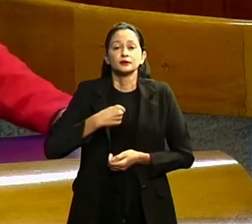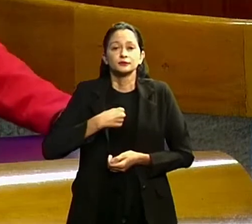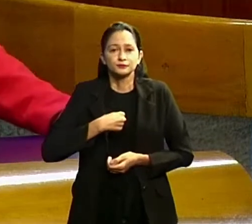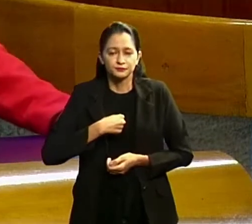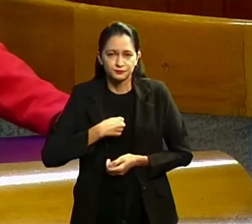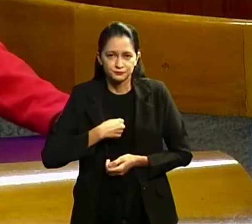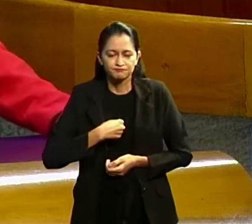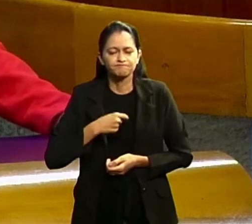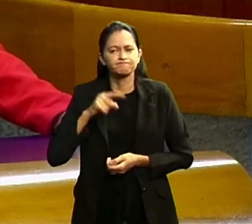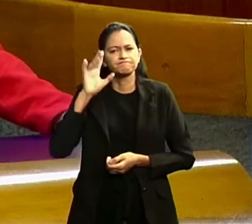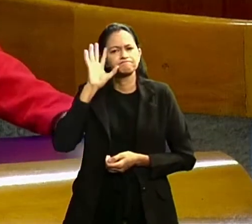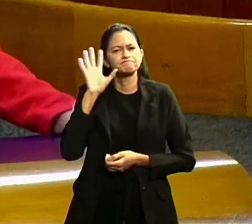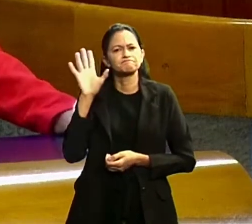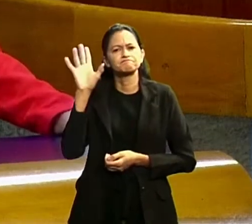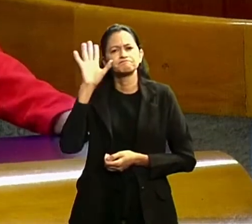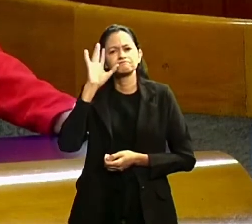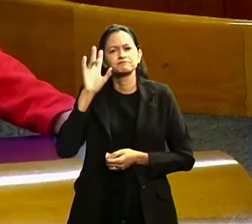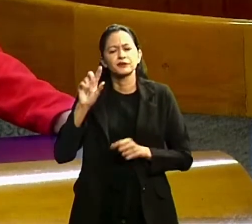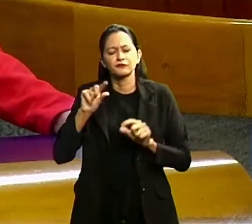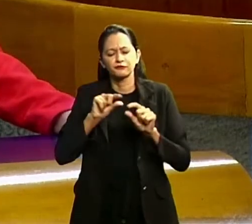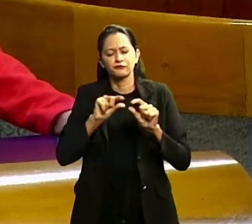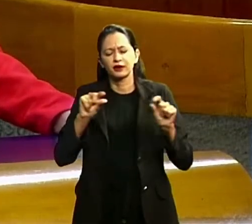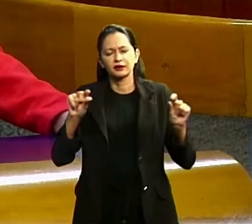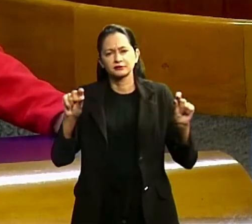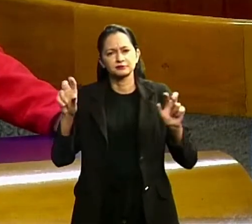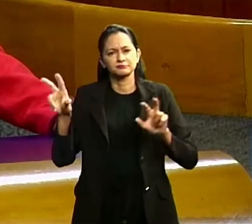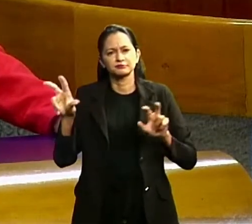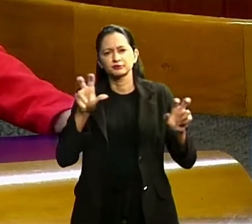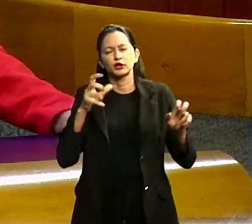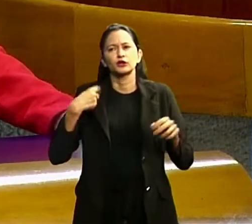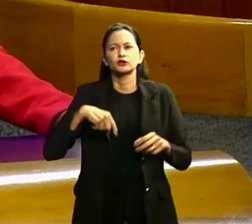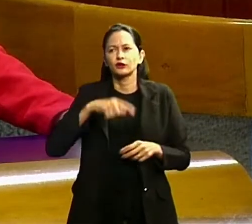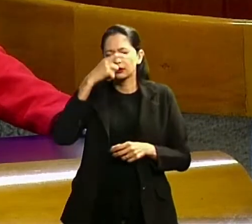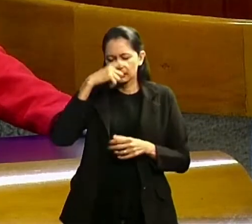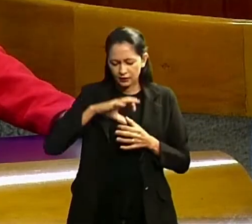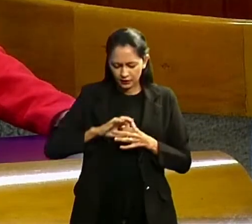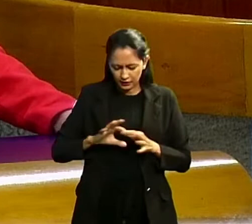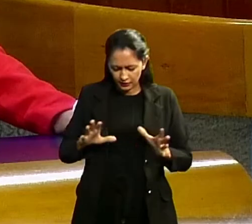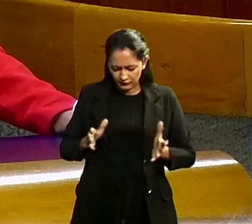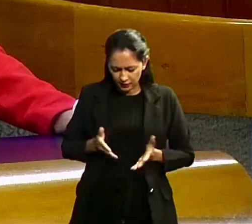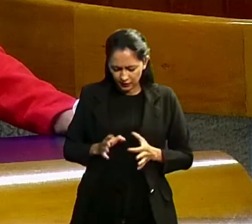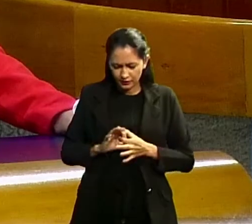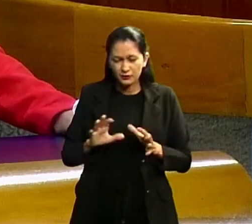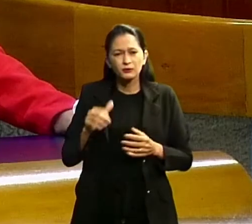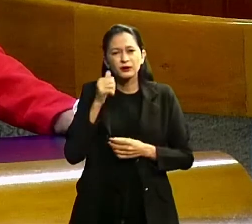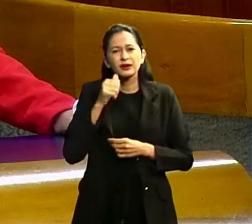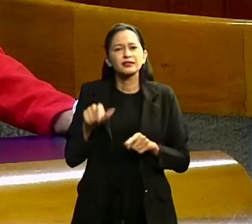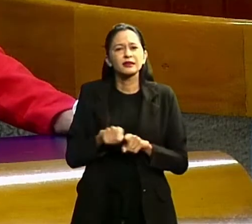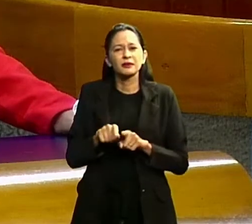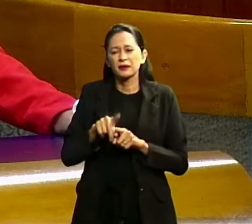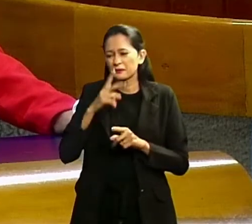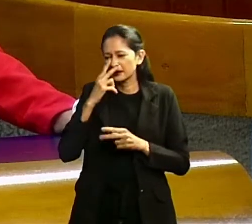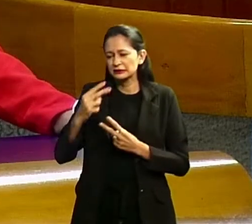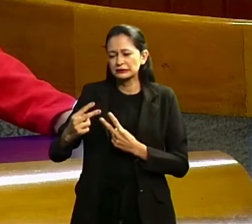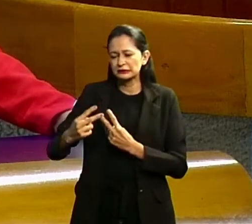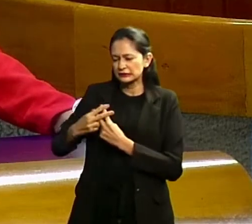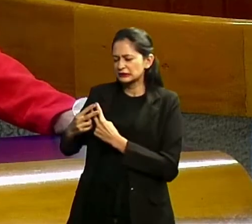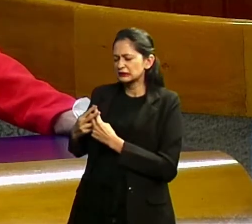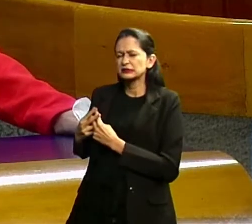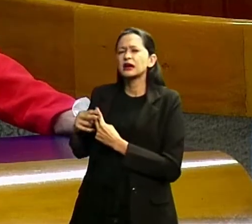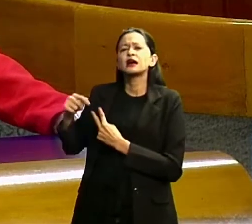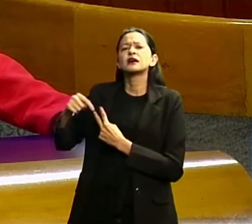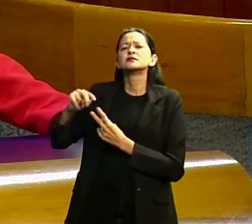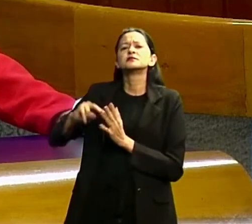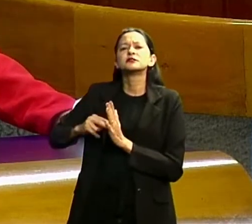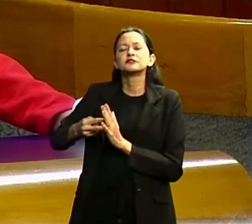Eu pensei muito a respeito disso. Nós nascemos livres, mas a mulher também, ela se encontra em grades. O que significa isso? À